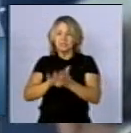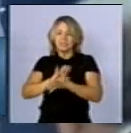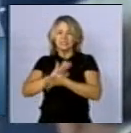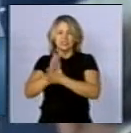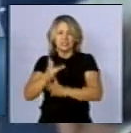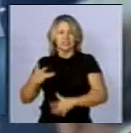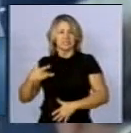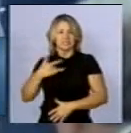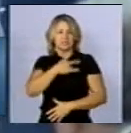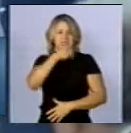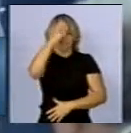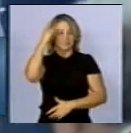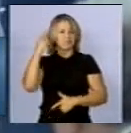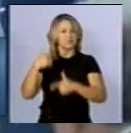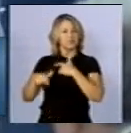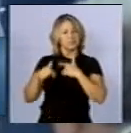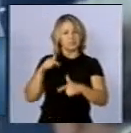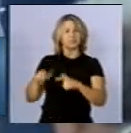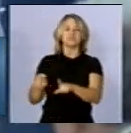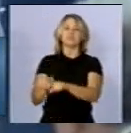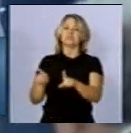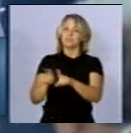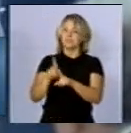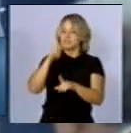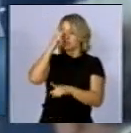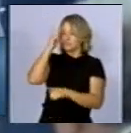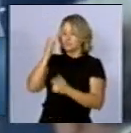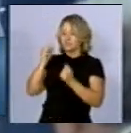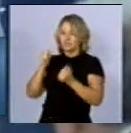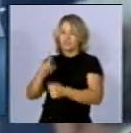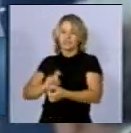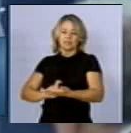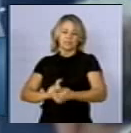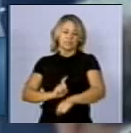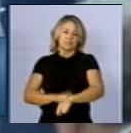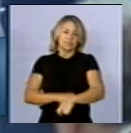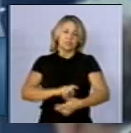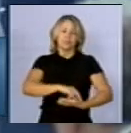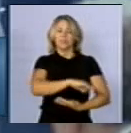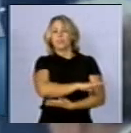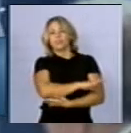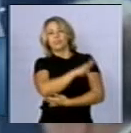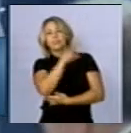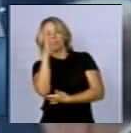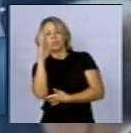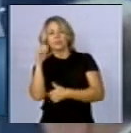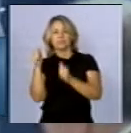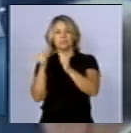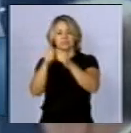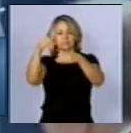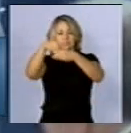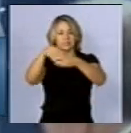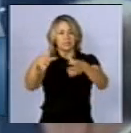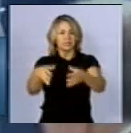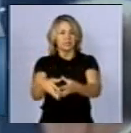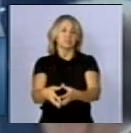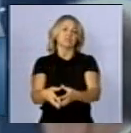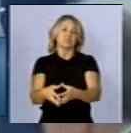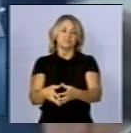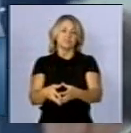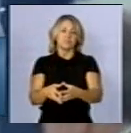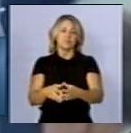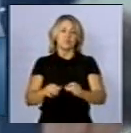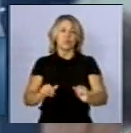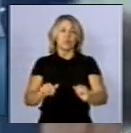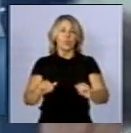especialmente aqueles submetidos ao longo do tempo os níveis achados nessa